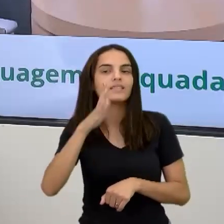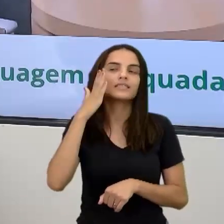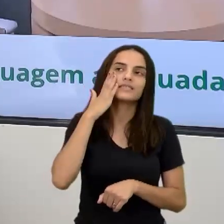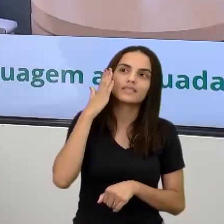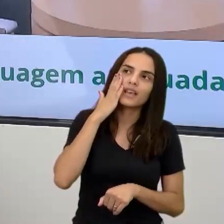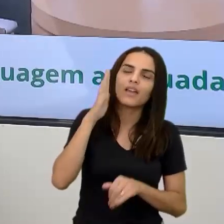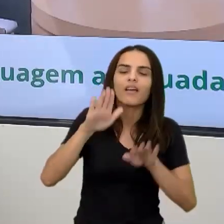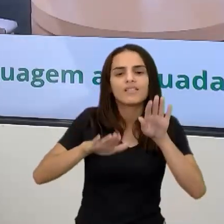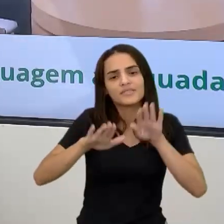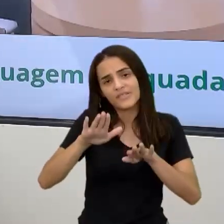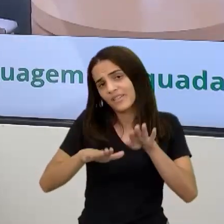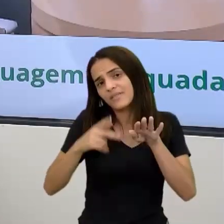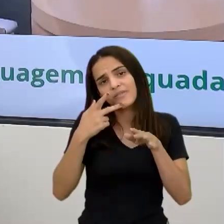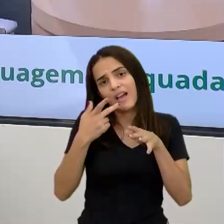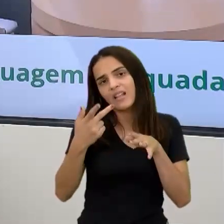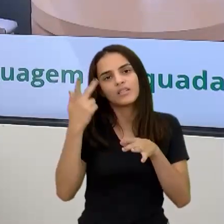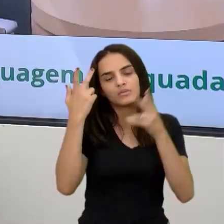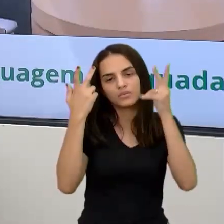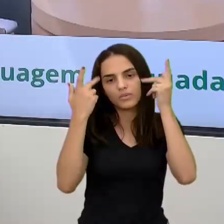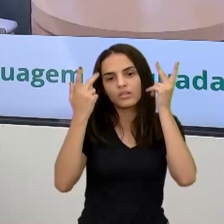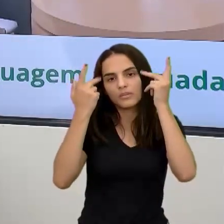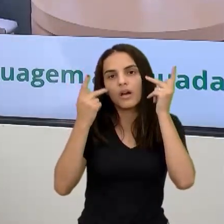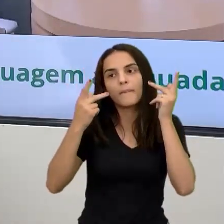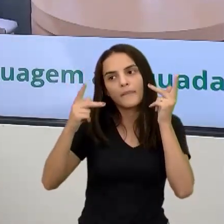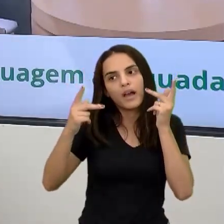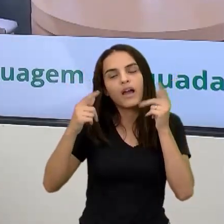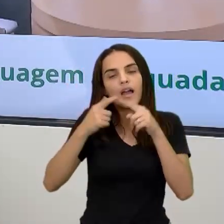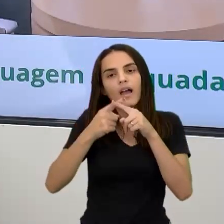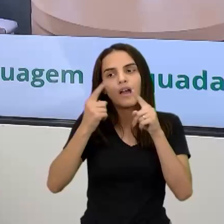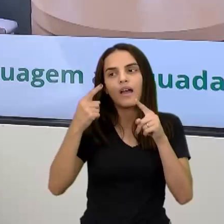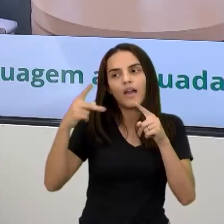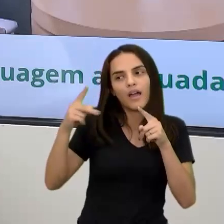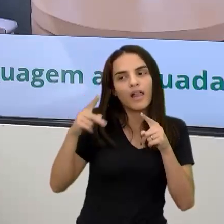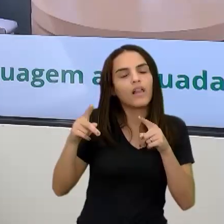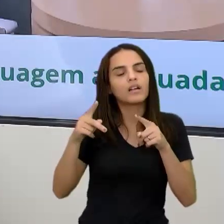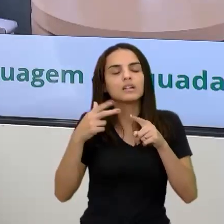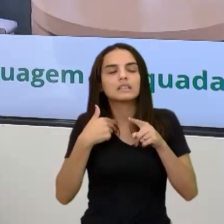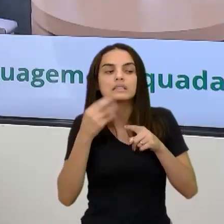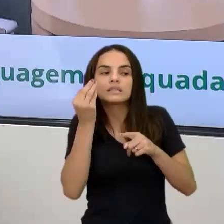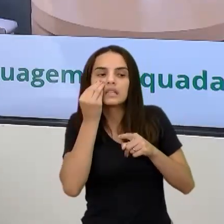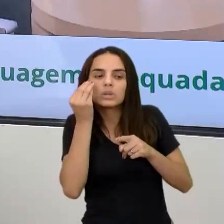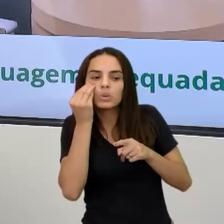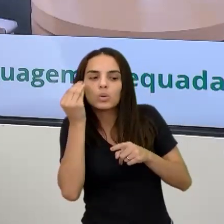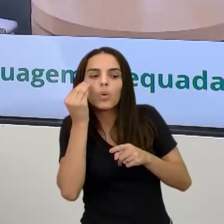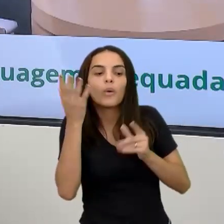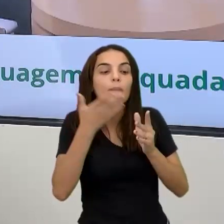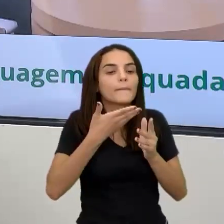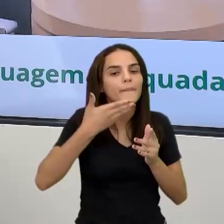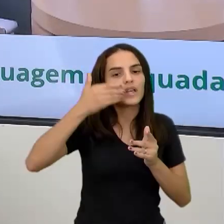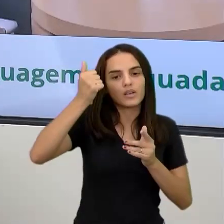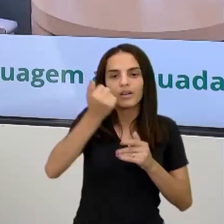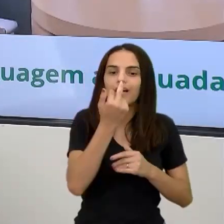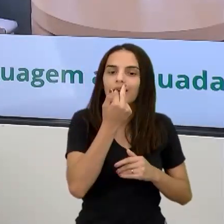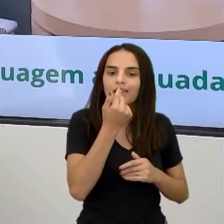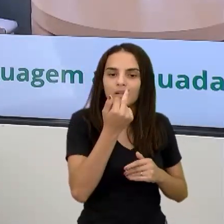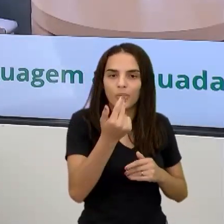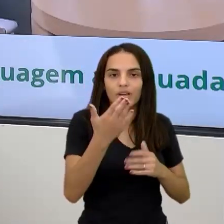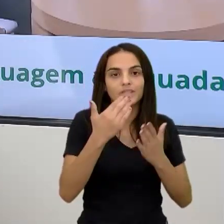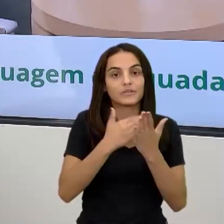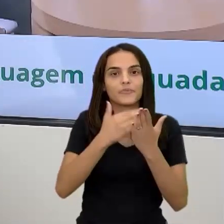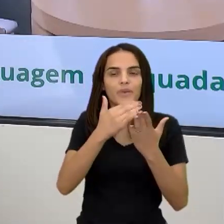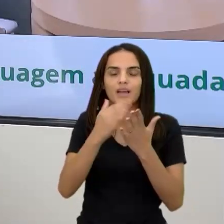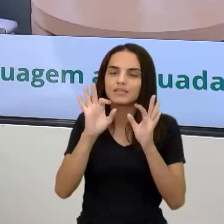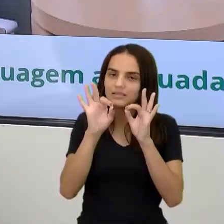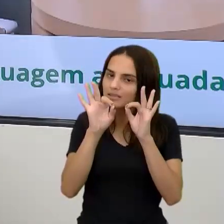acaba escapando, tá? Mas ela procurou escolher melhor as palavras para transformar a linguagem numa linguagem mais formal,